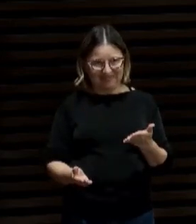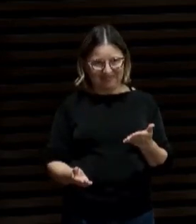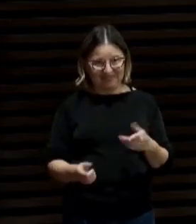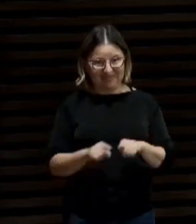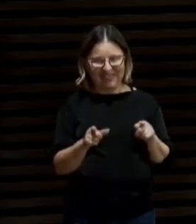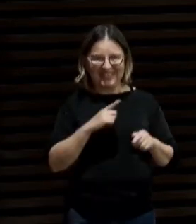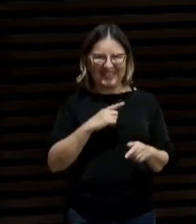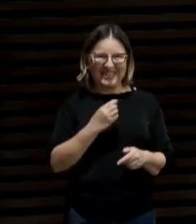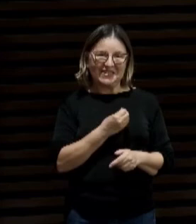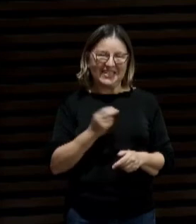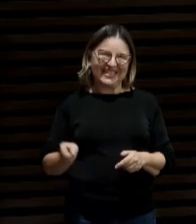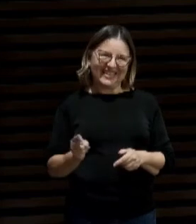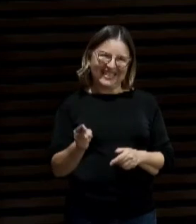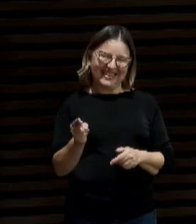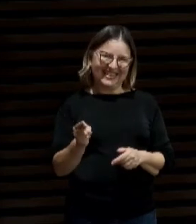mas tenha vida eterna.